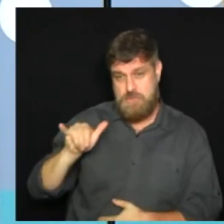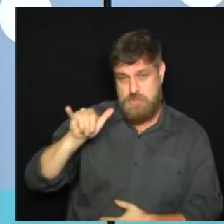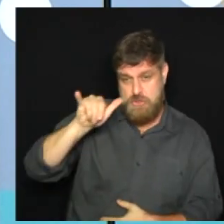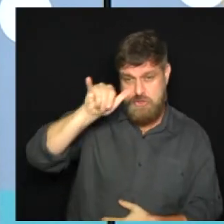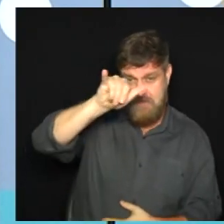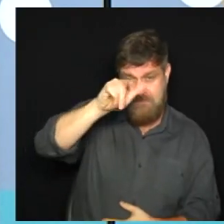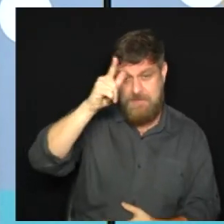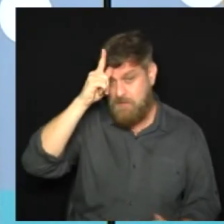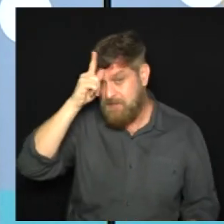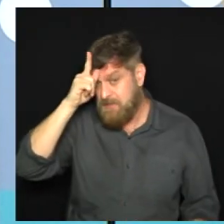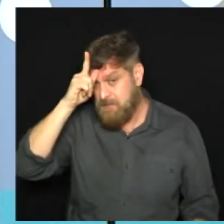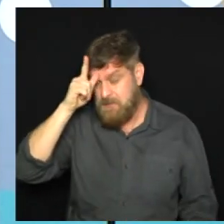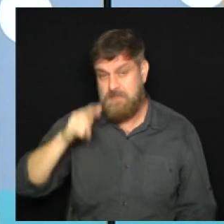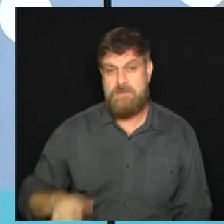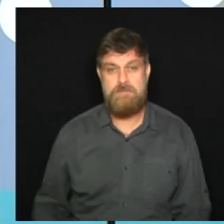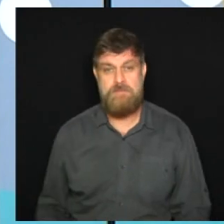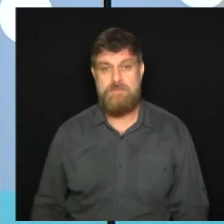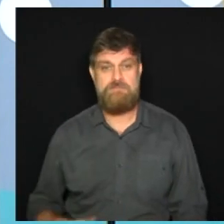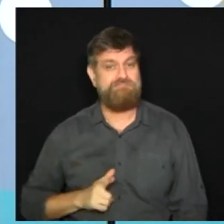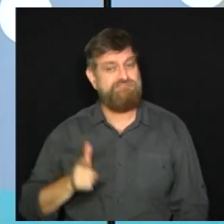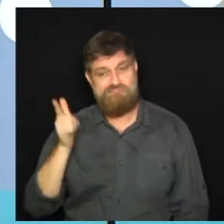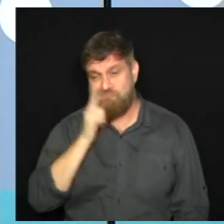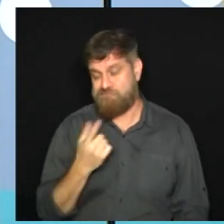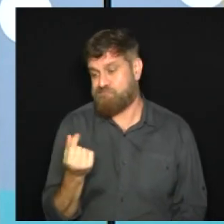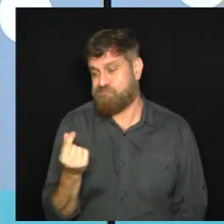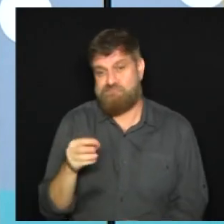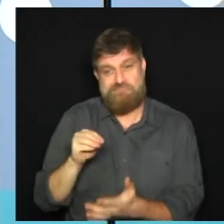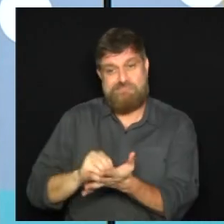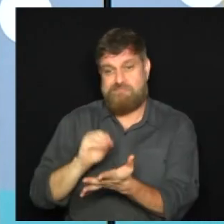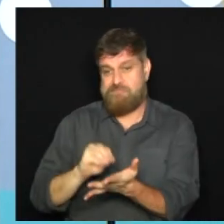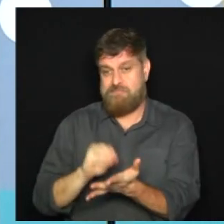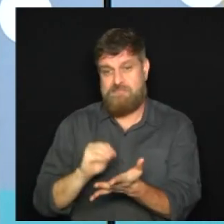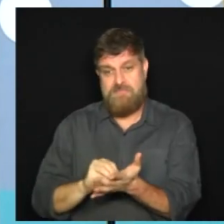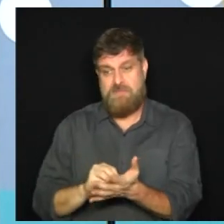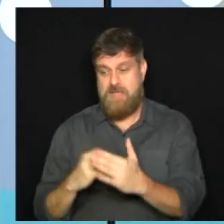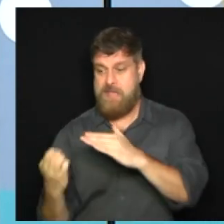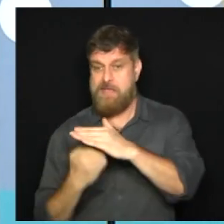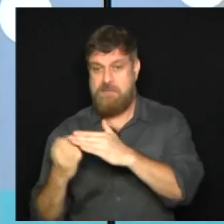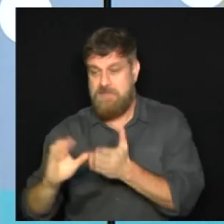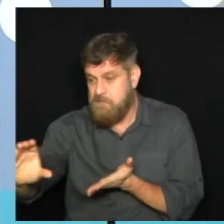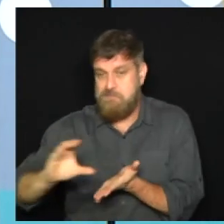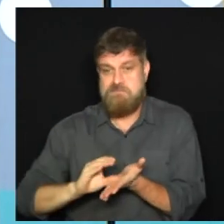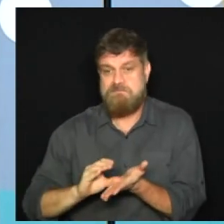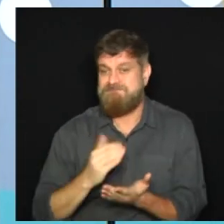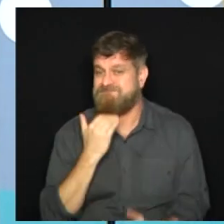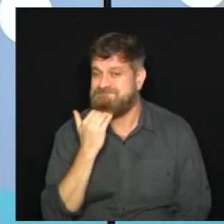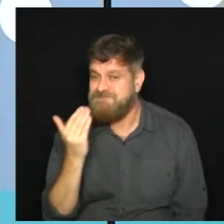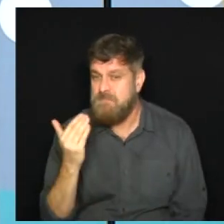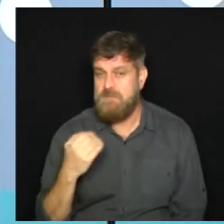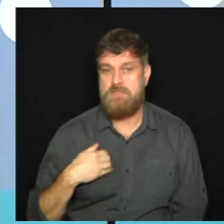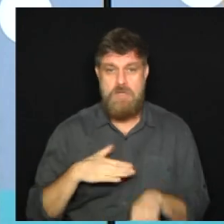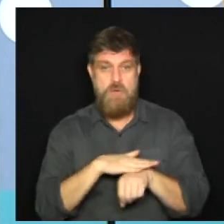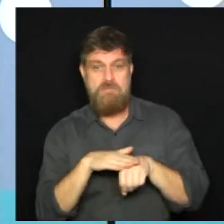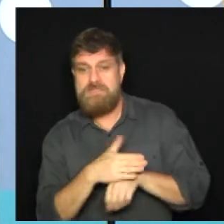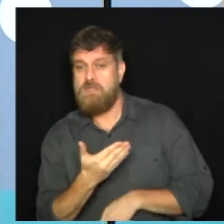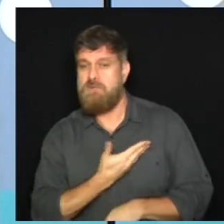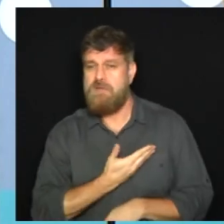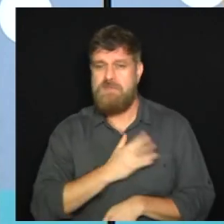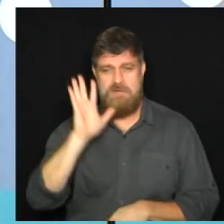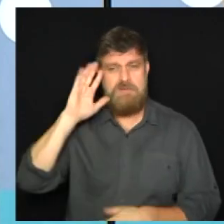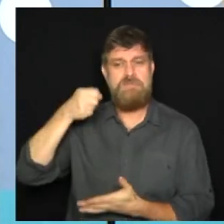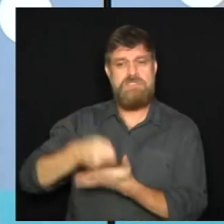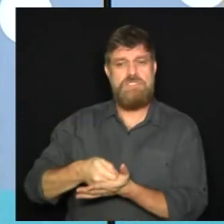cidade. Tentei algumas formas de patrocínio para ir até lá. É uma viagem relativamente barata, porque